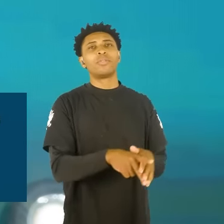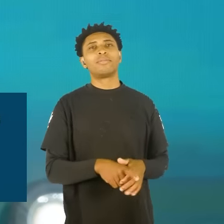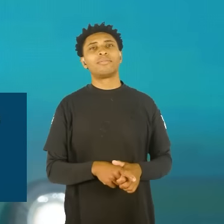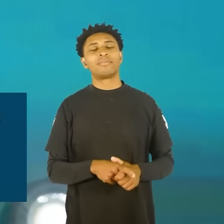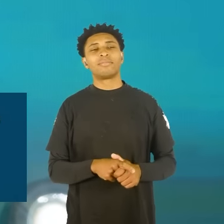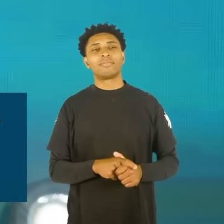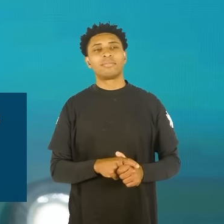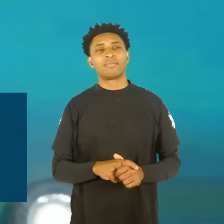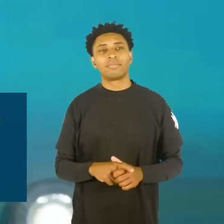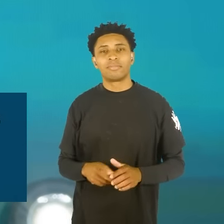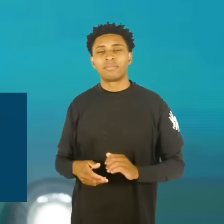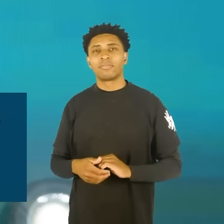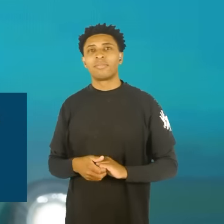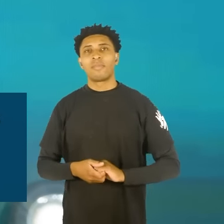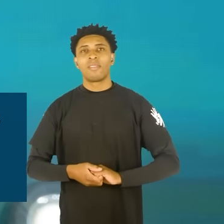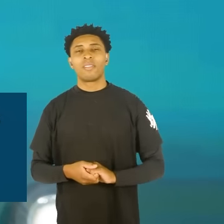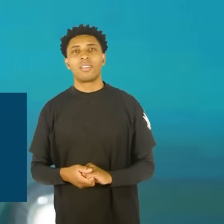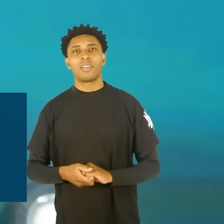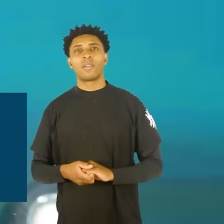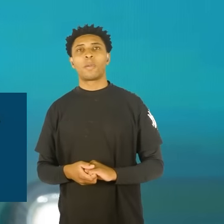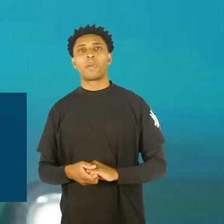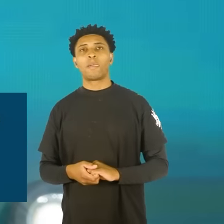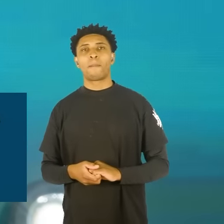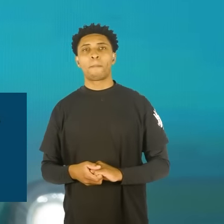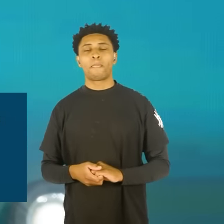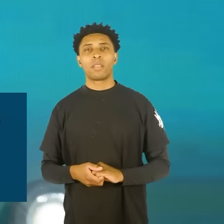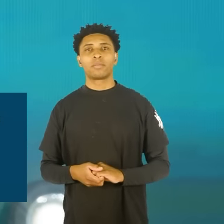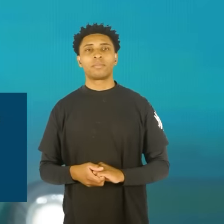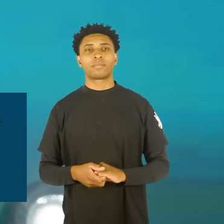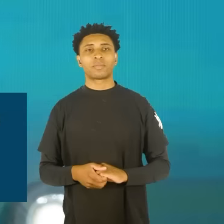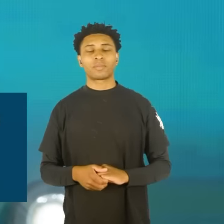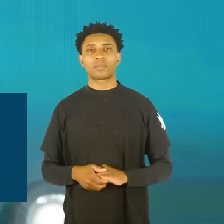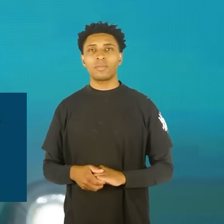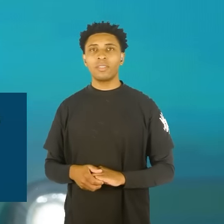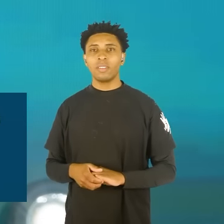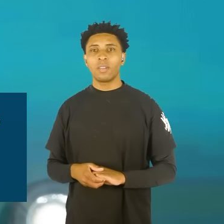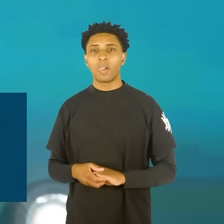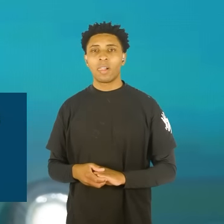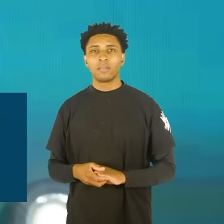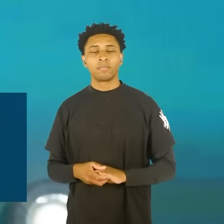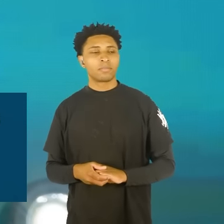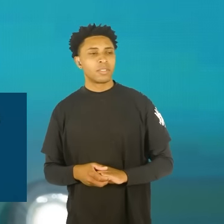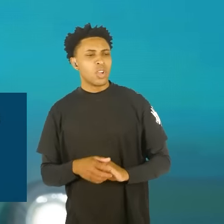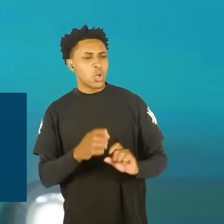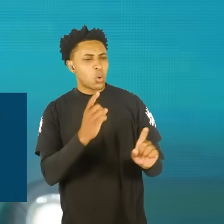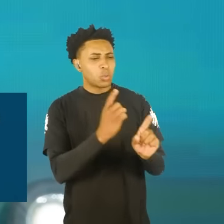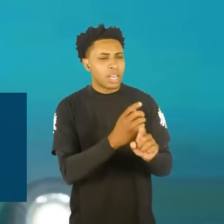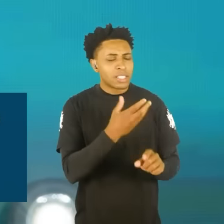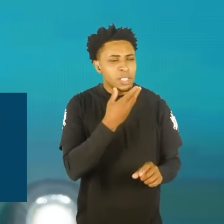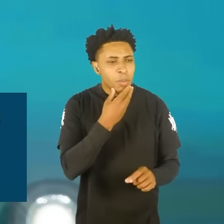Ele estava em Damasco? Não. Ele estava indo para lá, de maneira que caso encontrasse ali homens ou mulheres